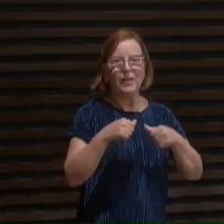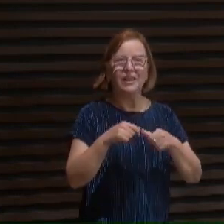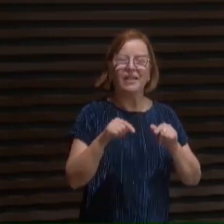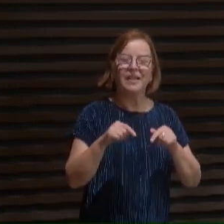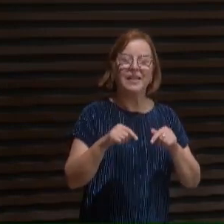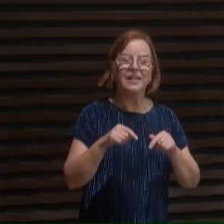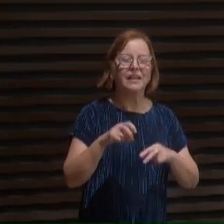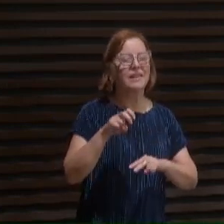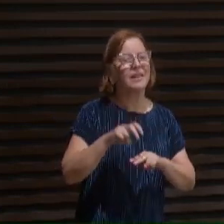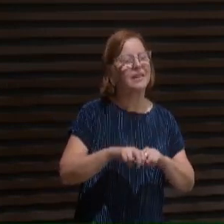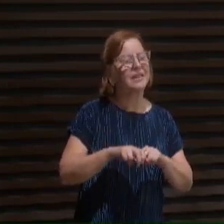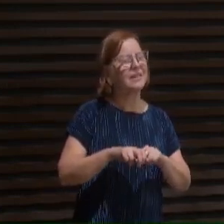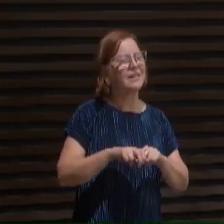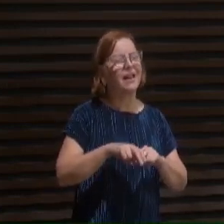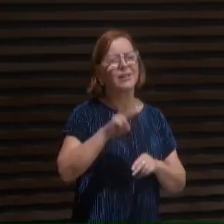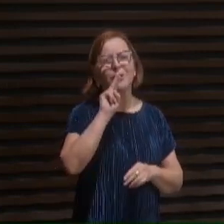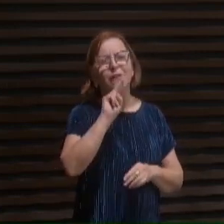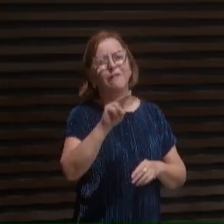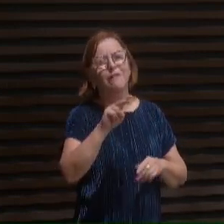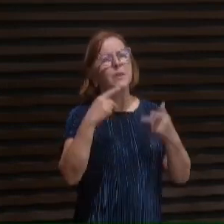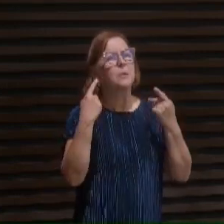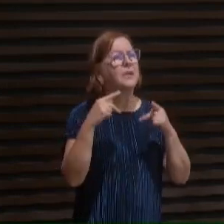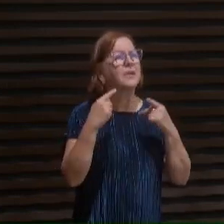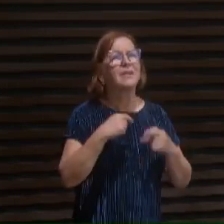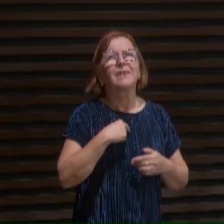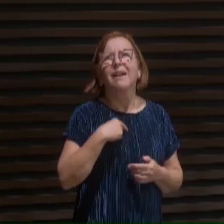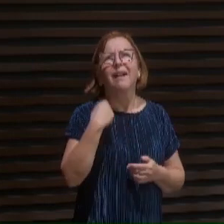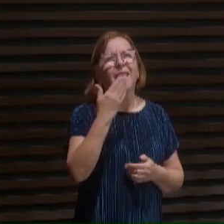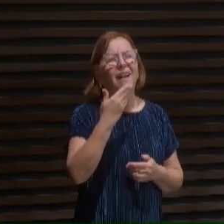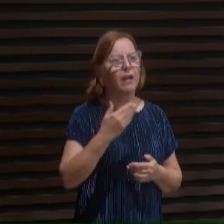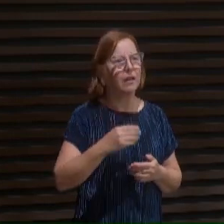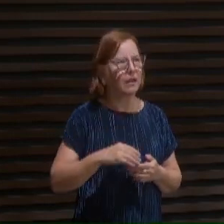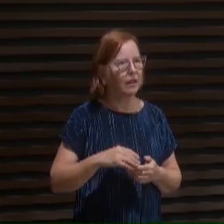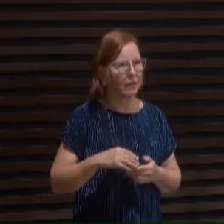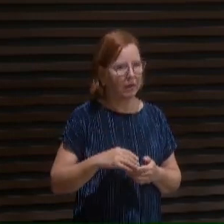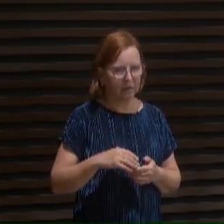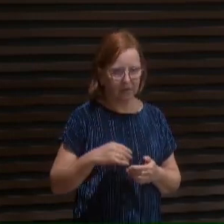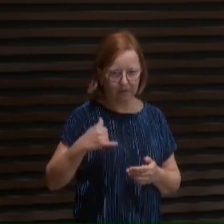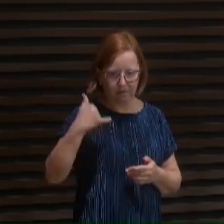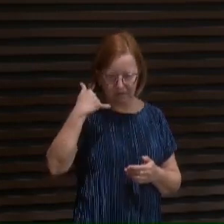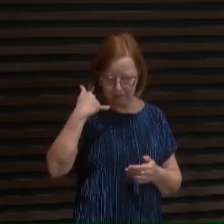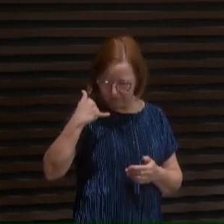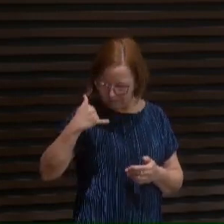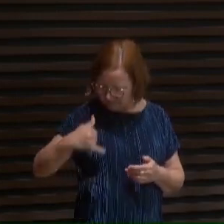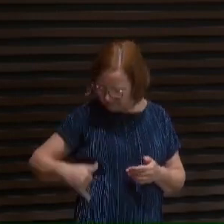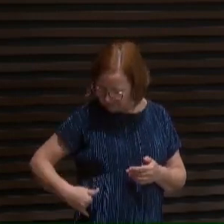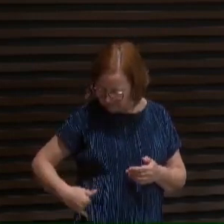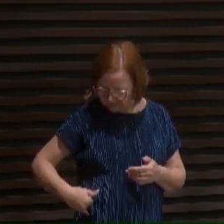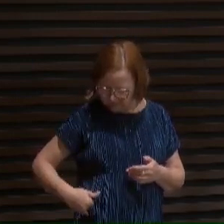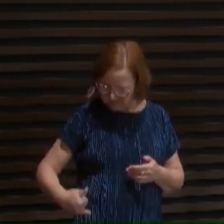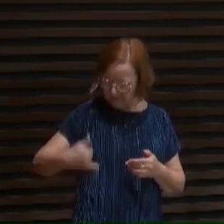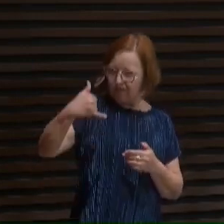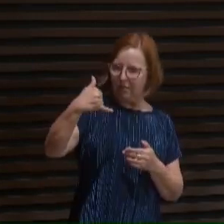sentado, o Mário fazendo um estudo maravilhoso, eu embevecido ali, de repente o telefone começou a tocar, e eu peguei